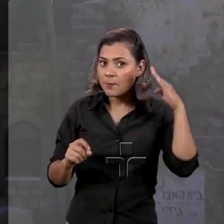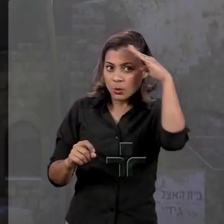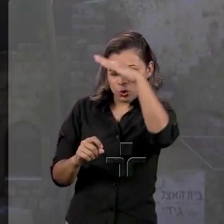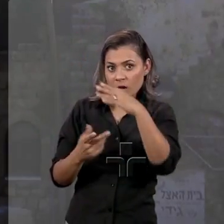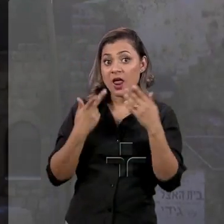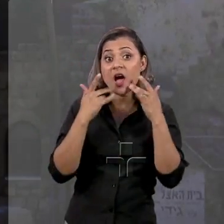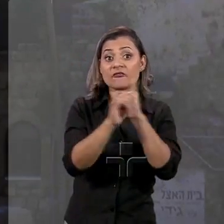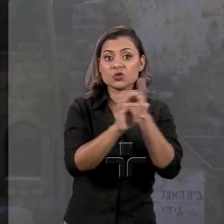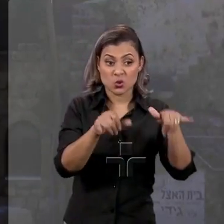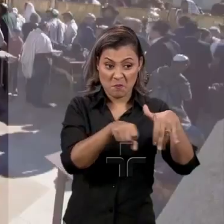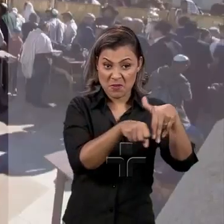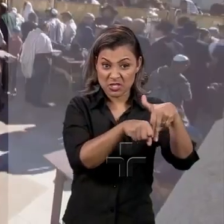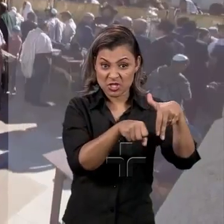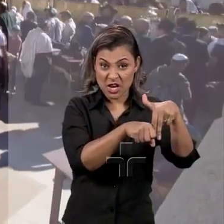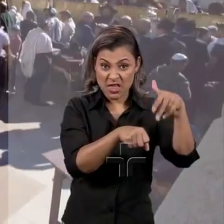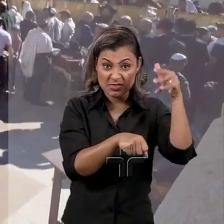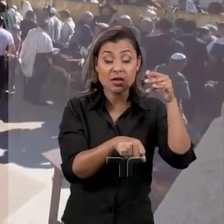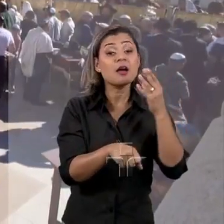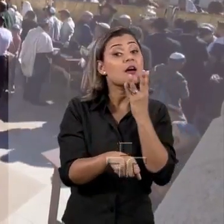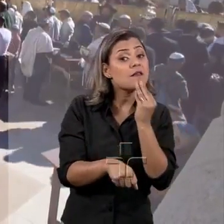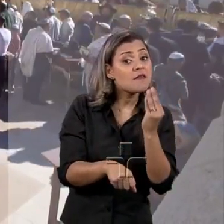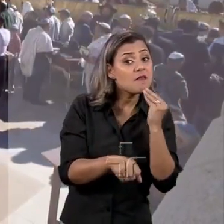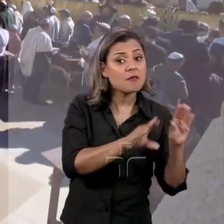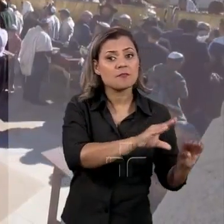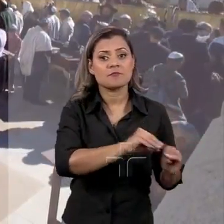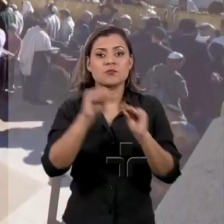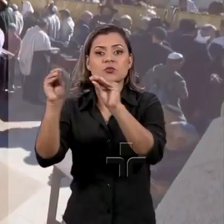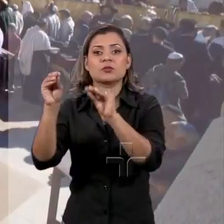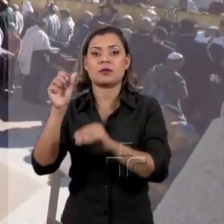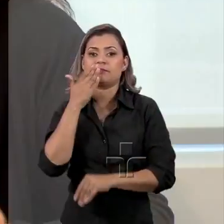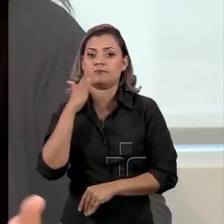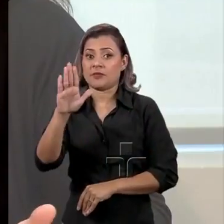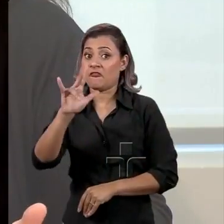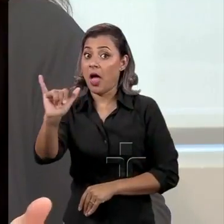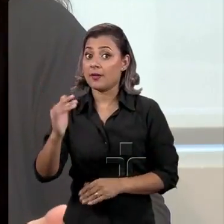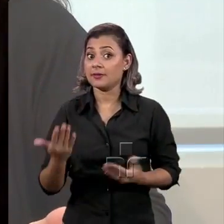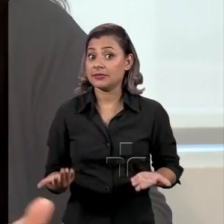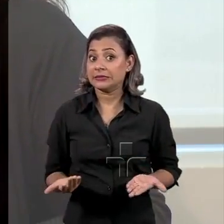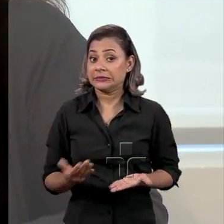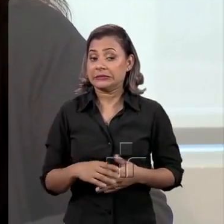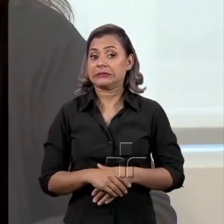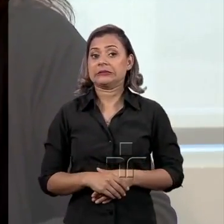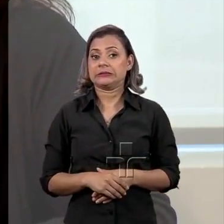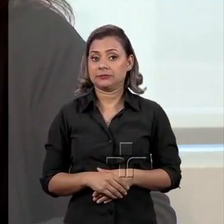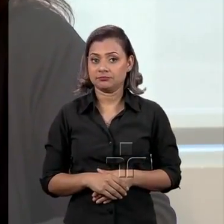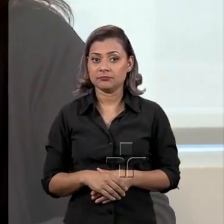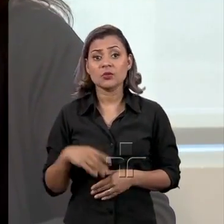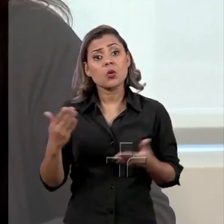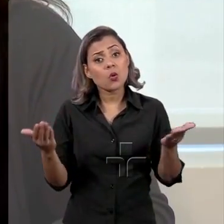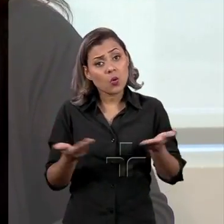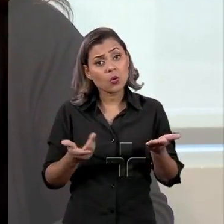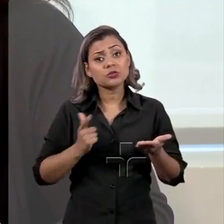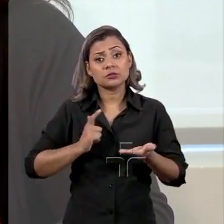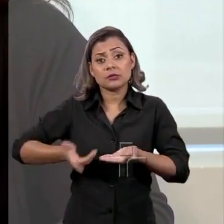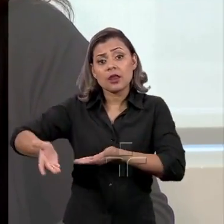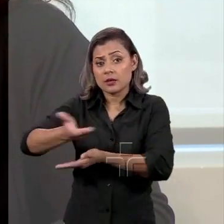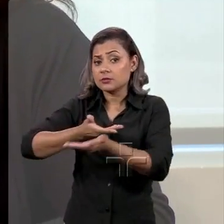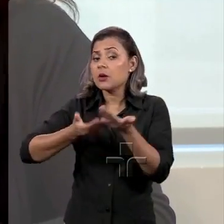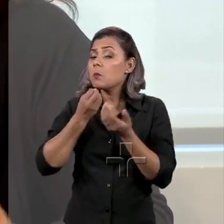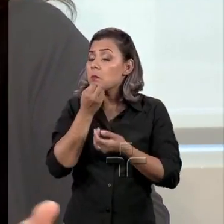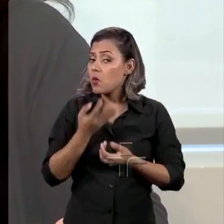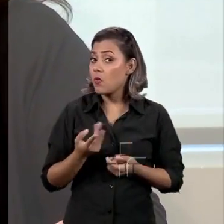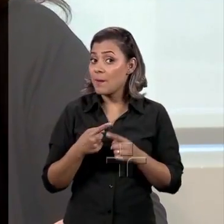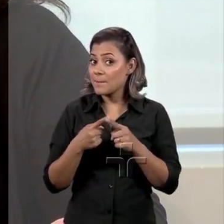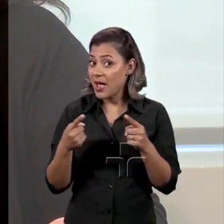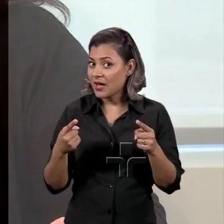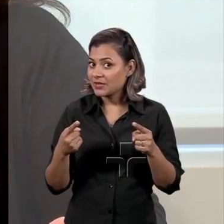eleito falar em mudar a embaixada do Brasil de Tel Aviv para Jerusalém. A gente hoje tem uma boa relação comercial.